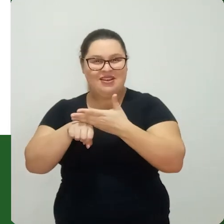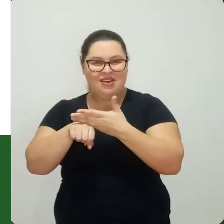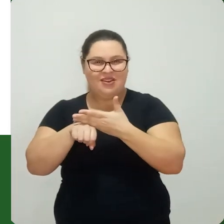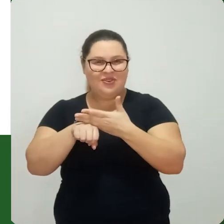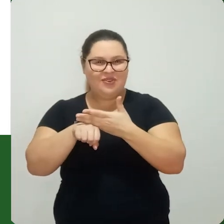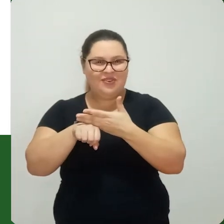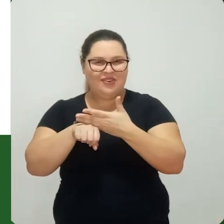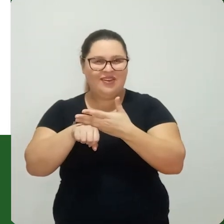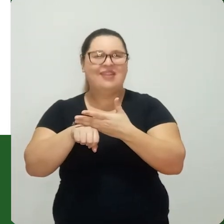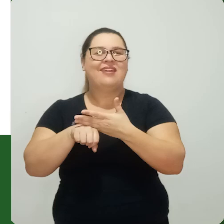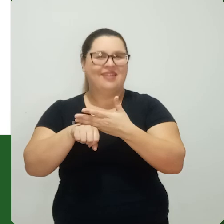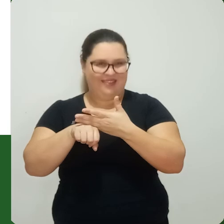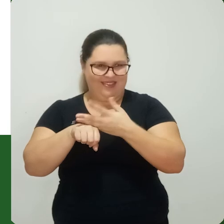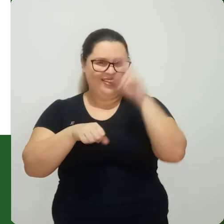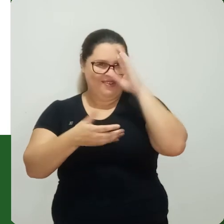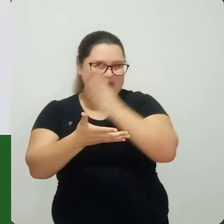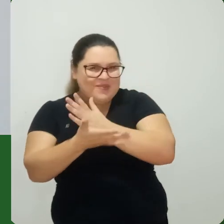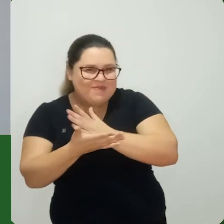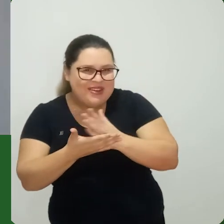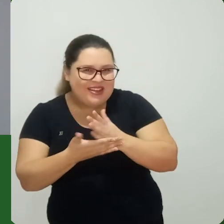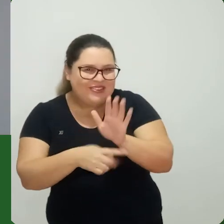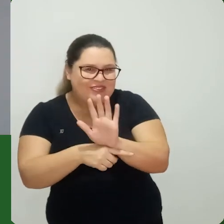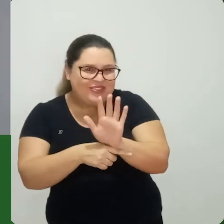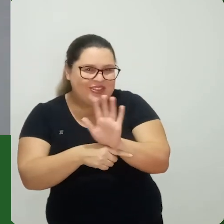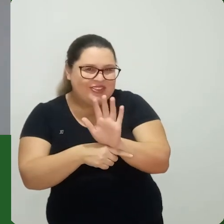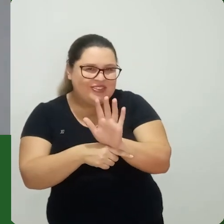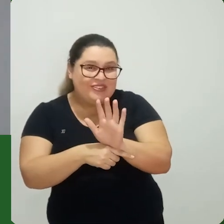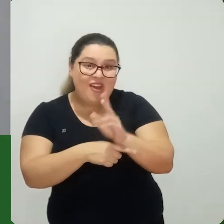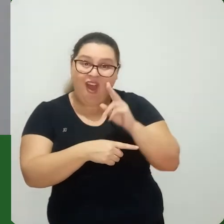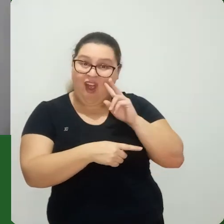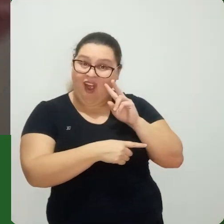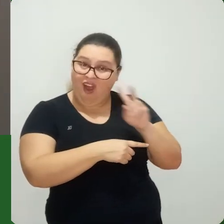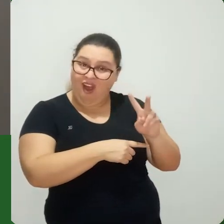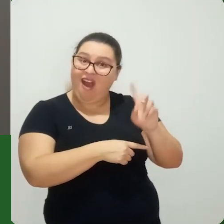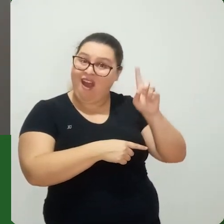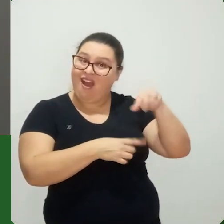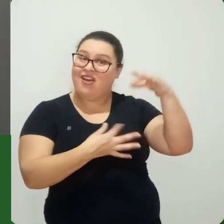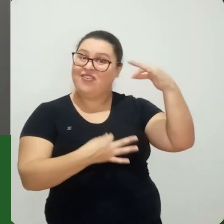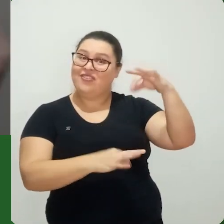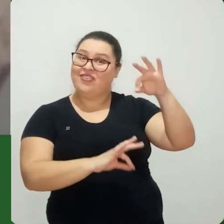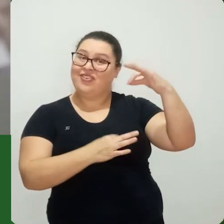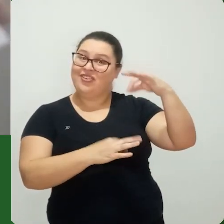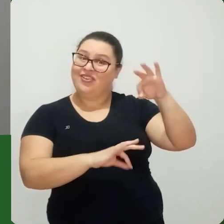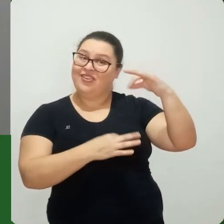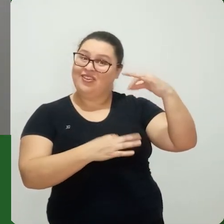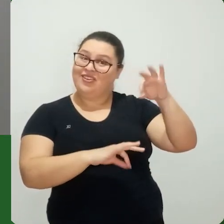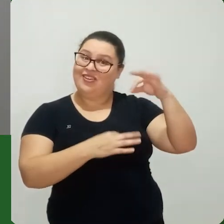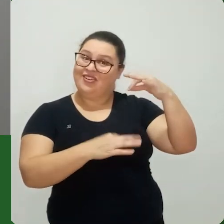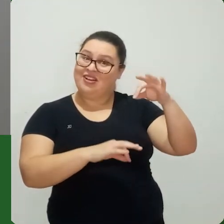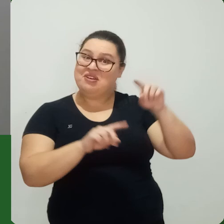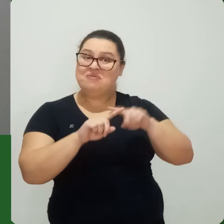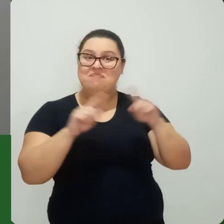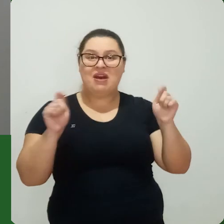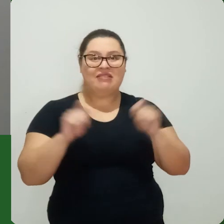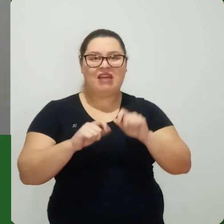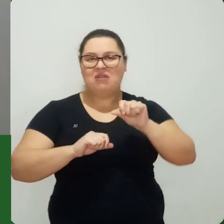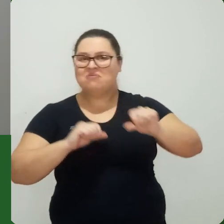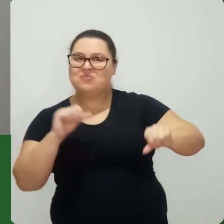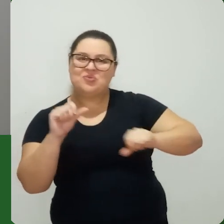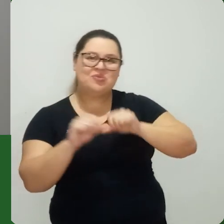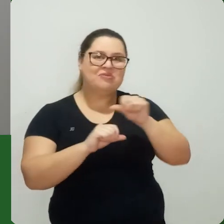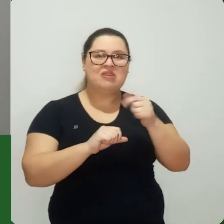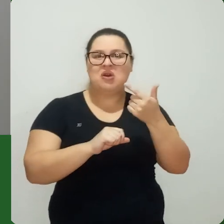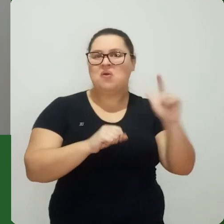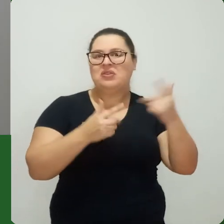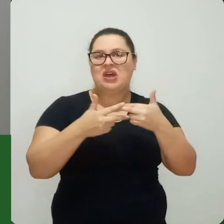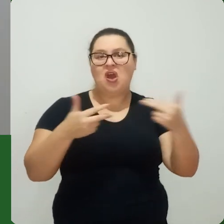branco? Lembra que a gente viu lá no início? Ela tá aqui. Ela é mesmo uma folha, mas ela